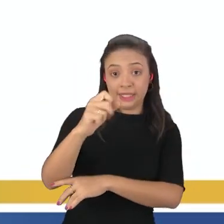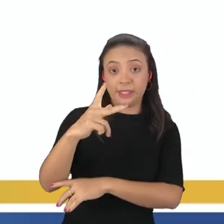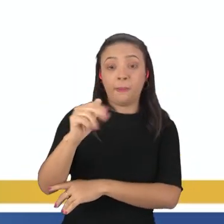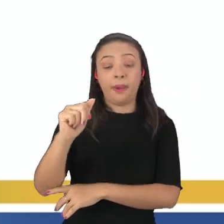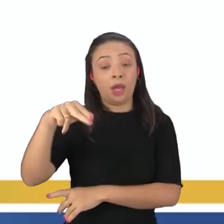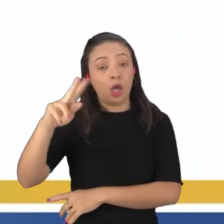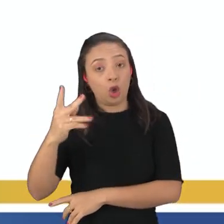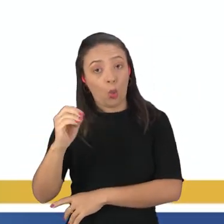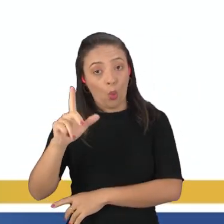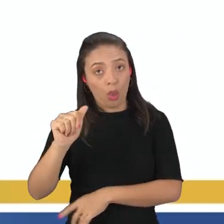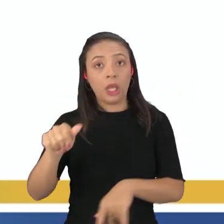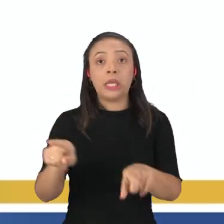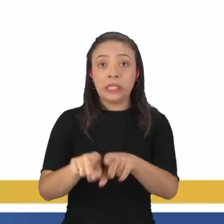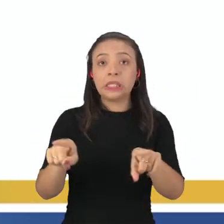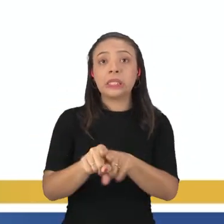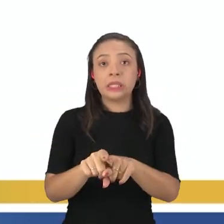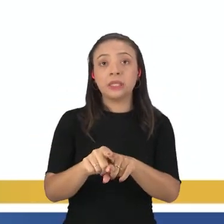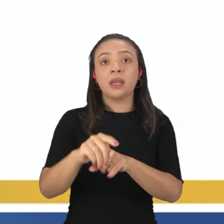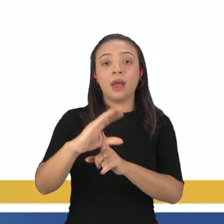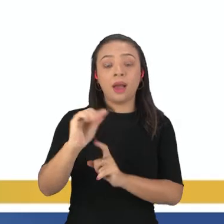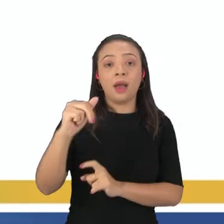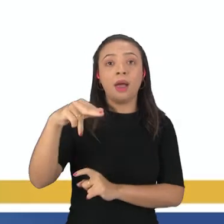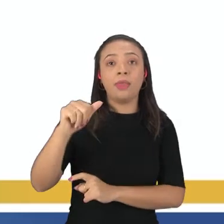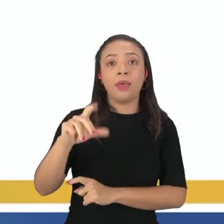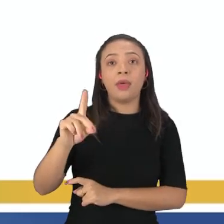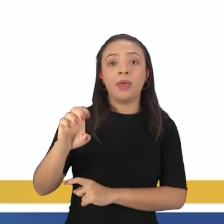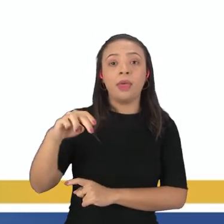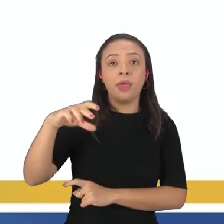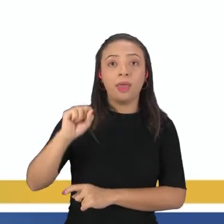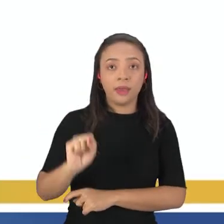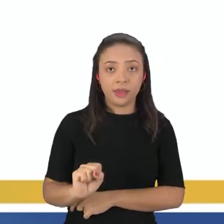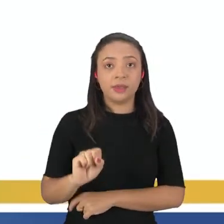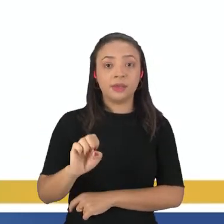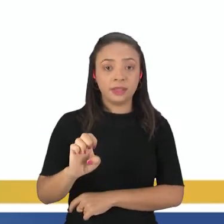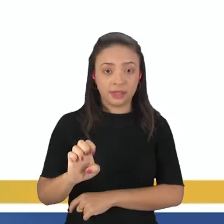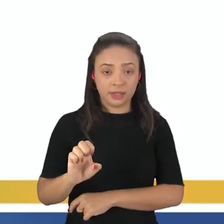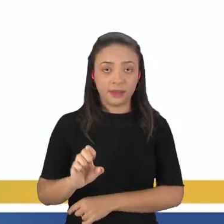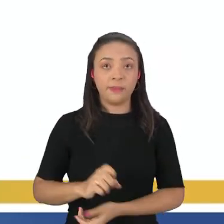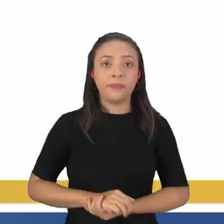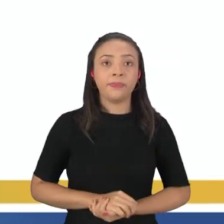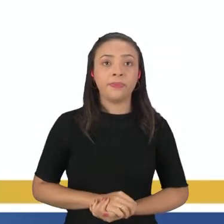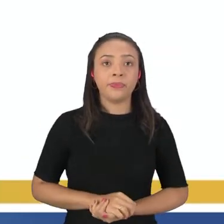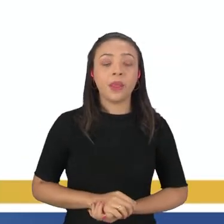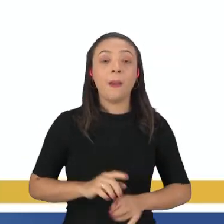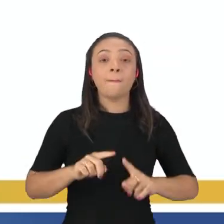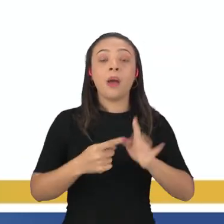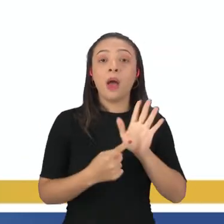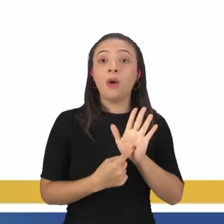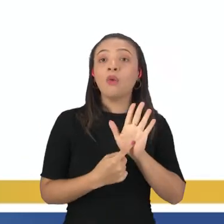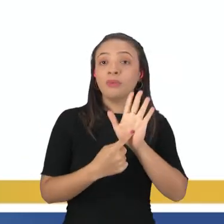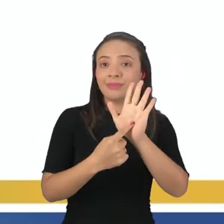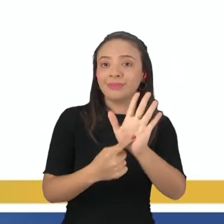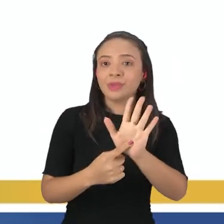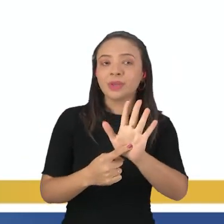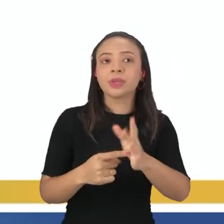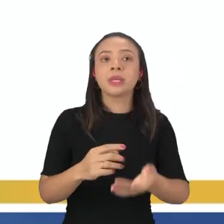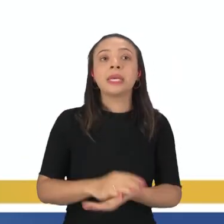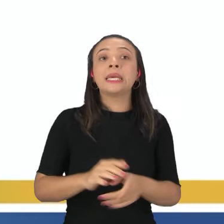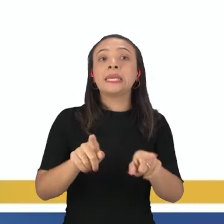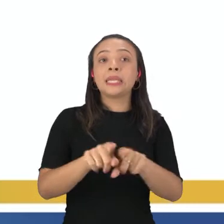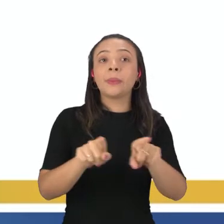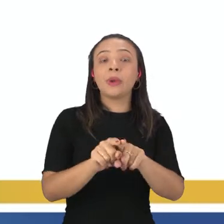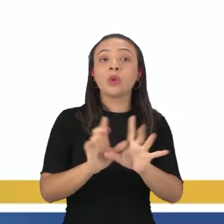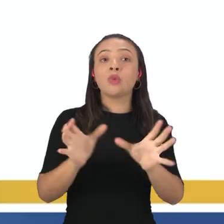né? E você suprimiu o a festa do canadense, mas fez referência com o artigo. E no plural, as